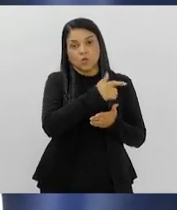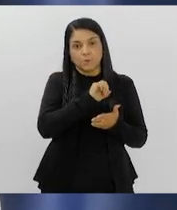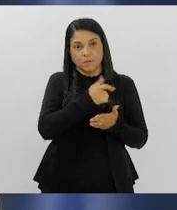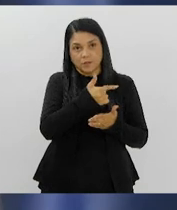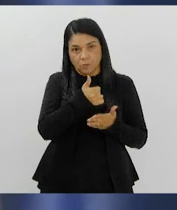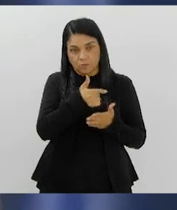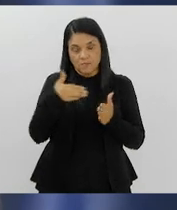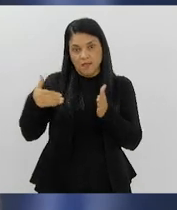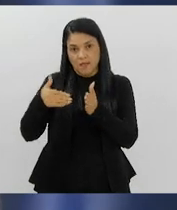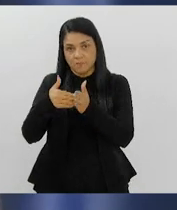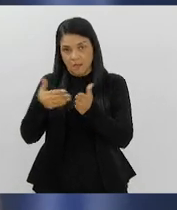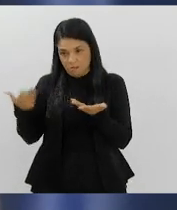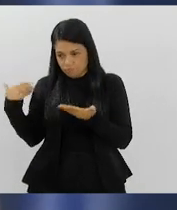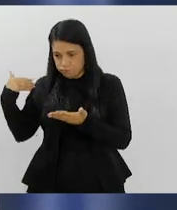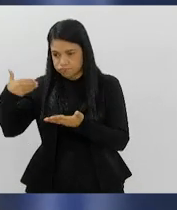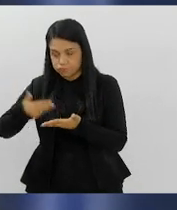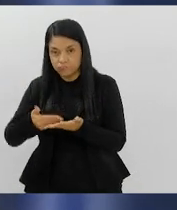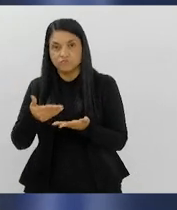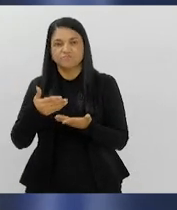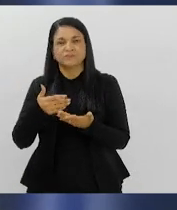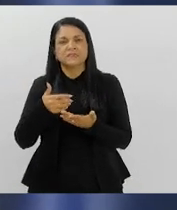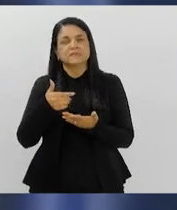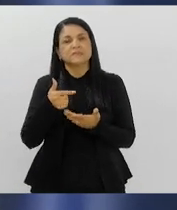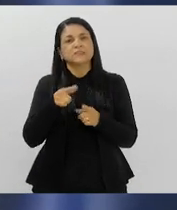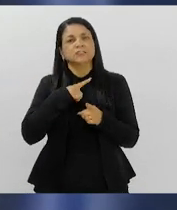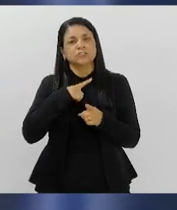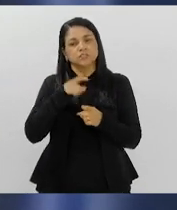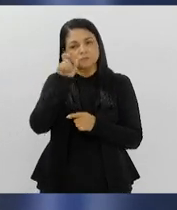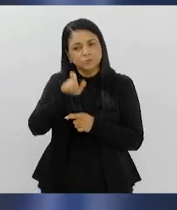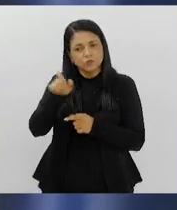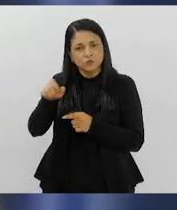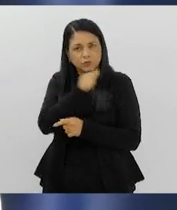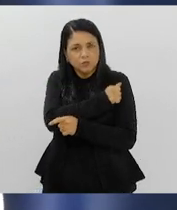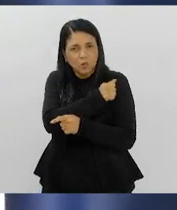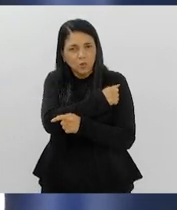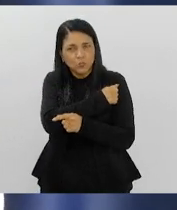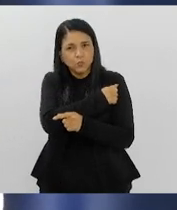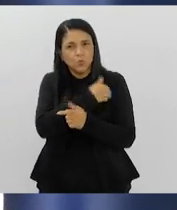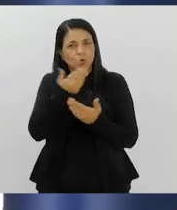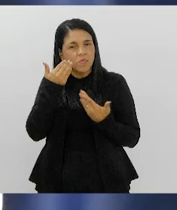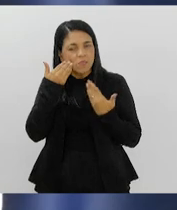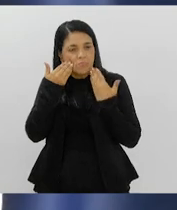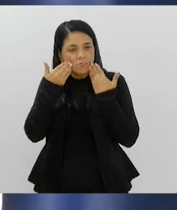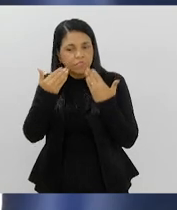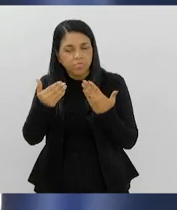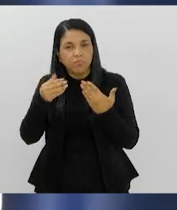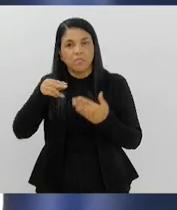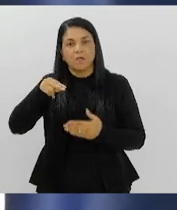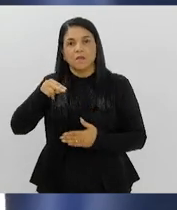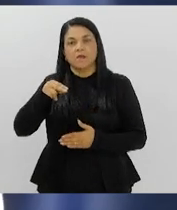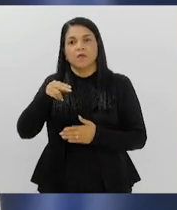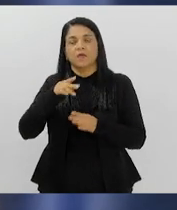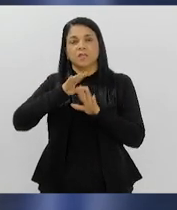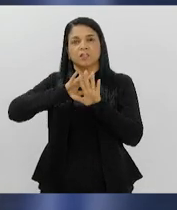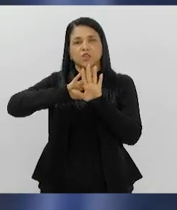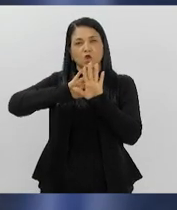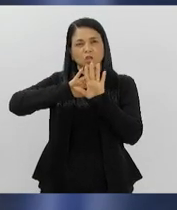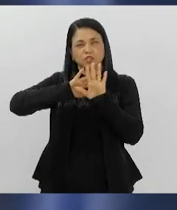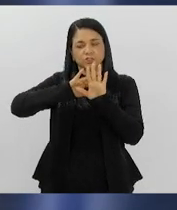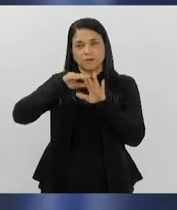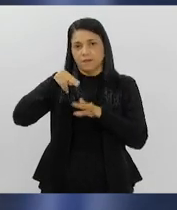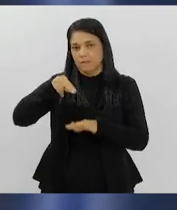o perpetrador, ele tinha uma exposição bastante intensa à ideologia neonazista. E o que é a